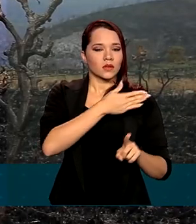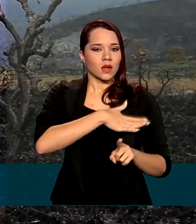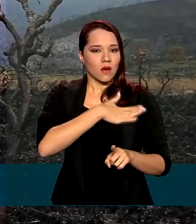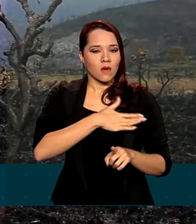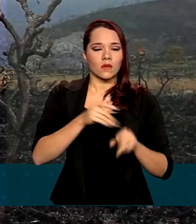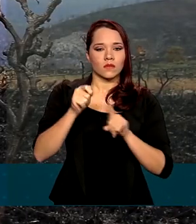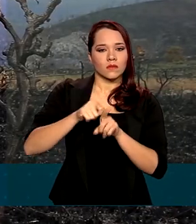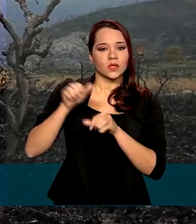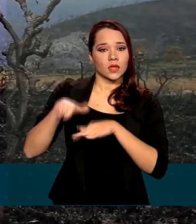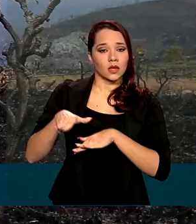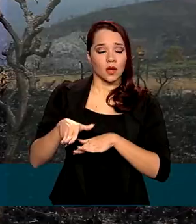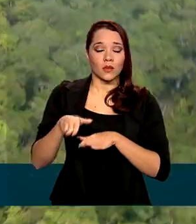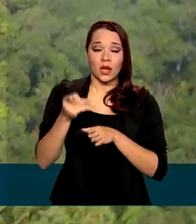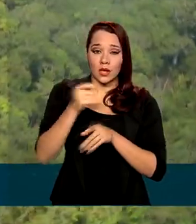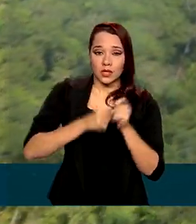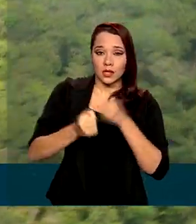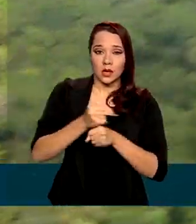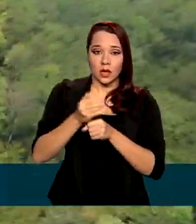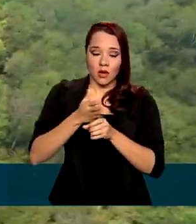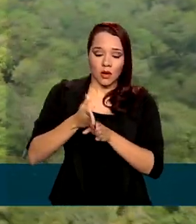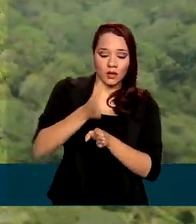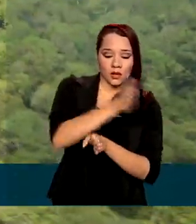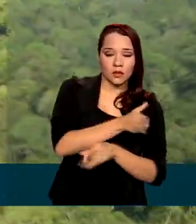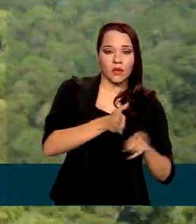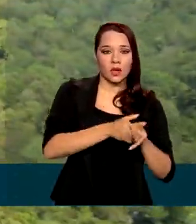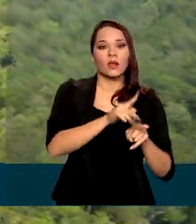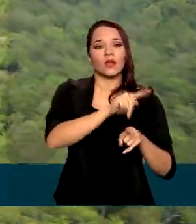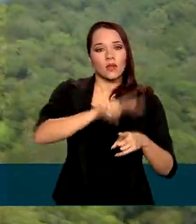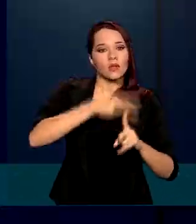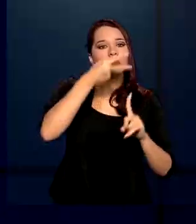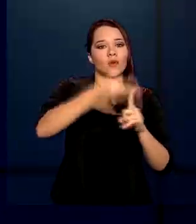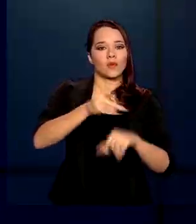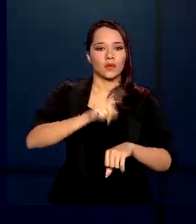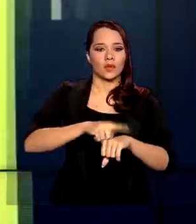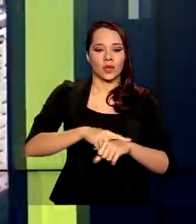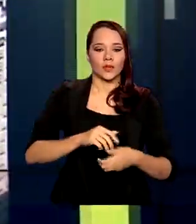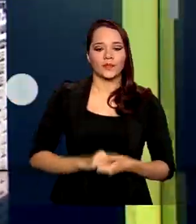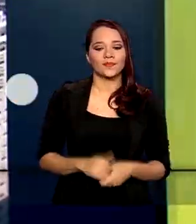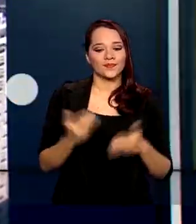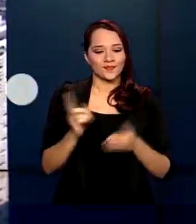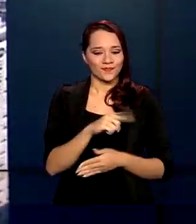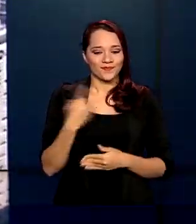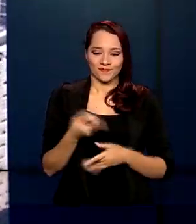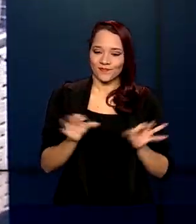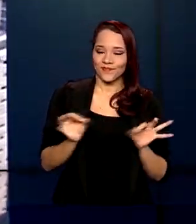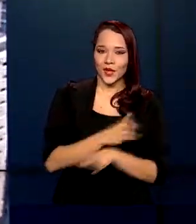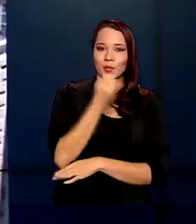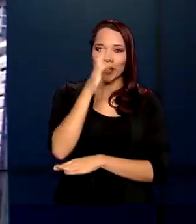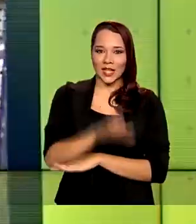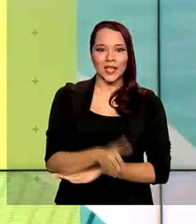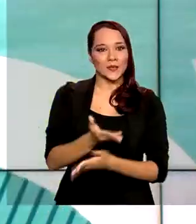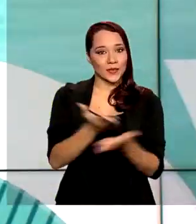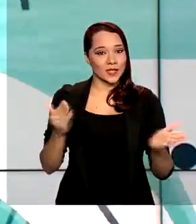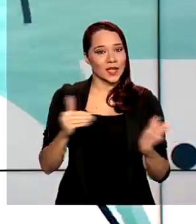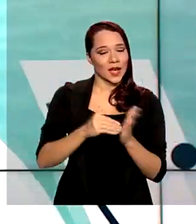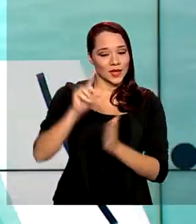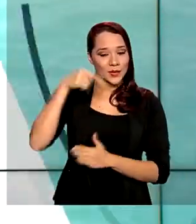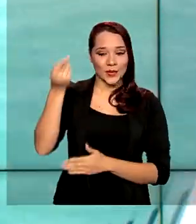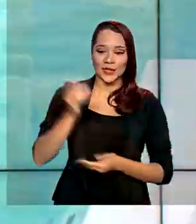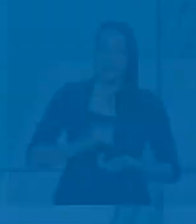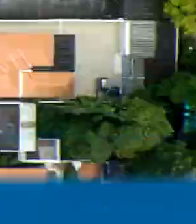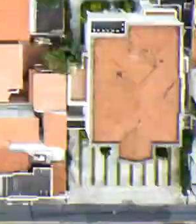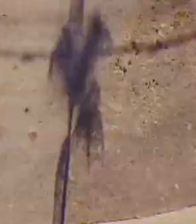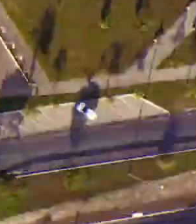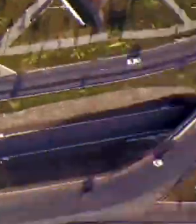Este ano, a medida foi antecipada e vai durar o dobro do período. A gente fica por aqui. Boa tarde para você e até a próxima.